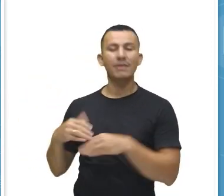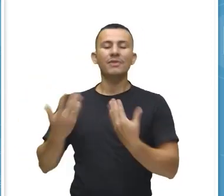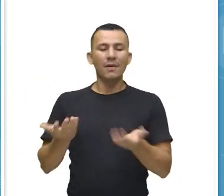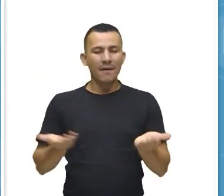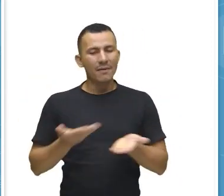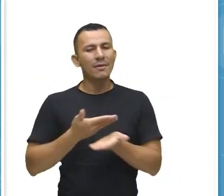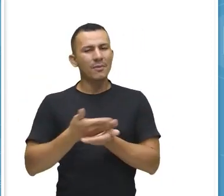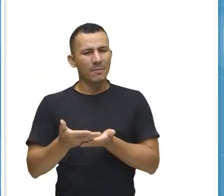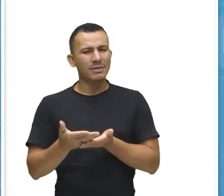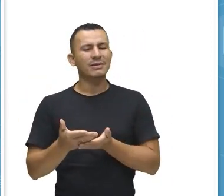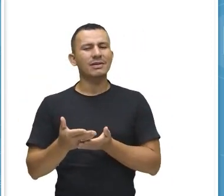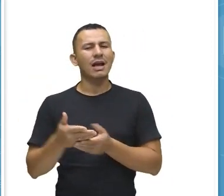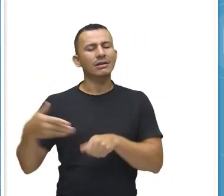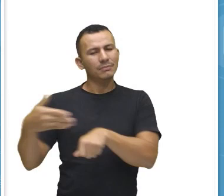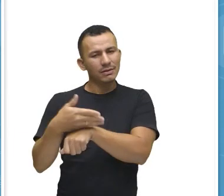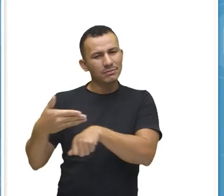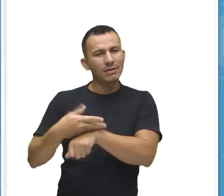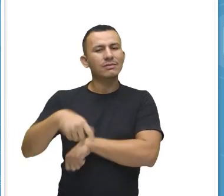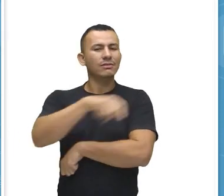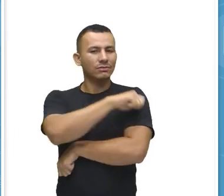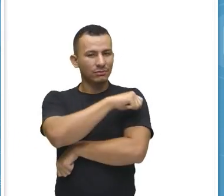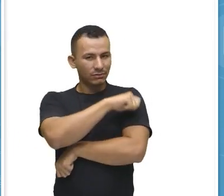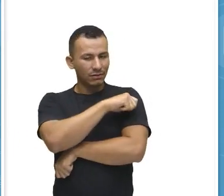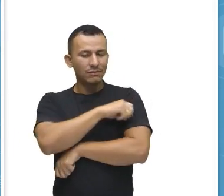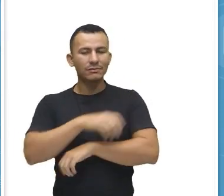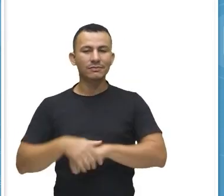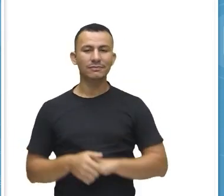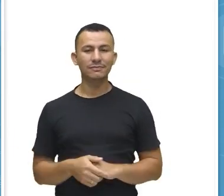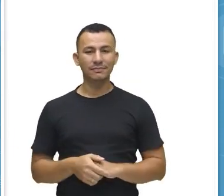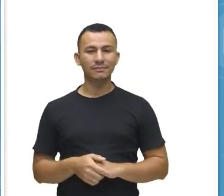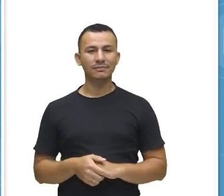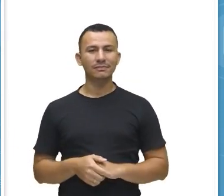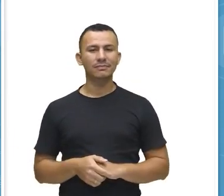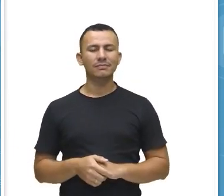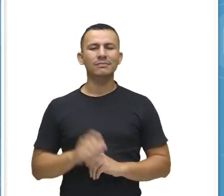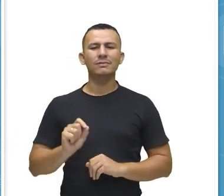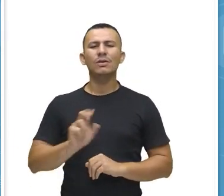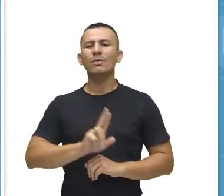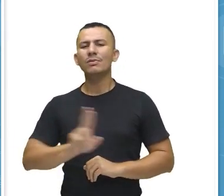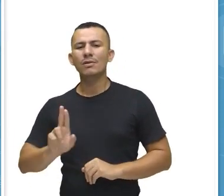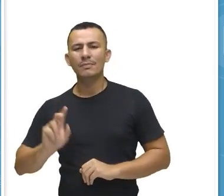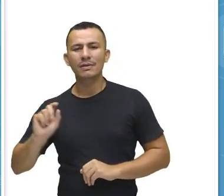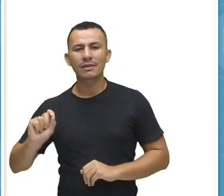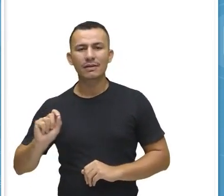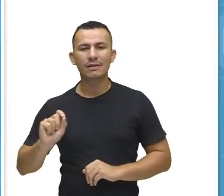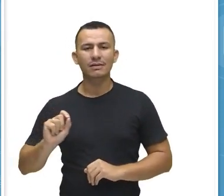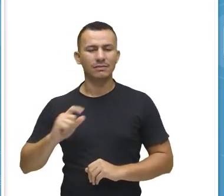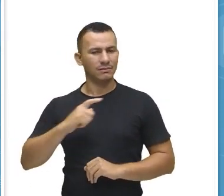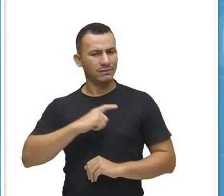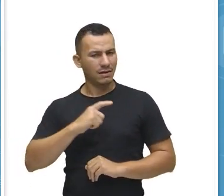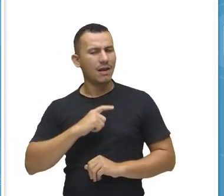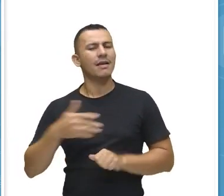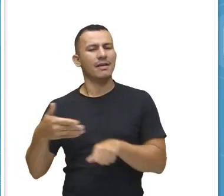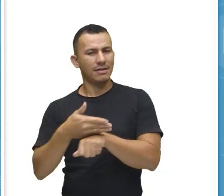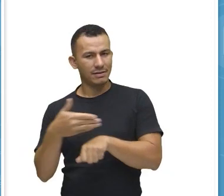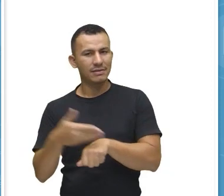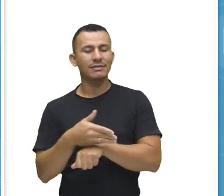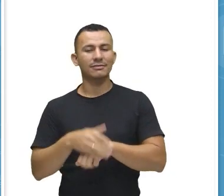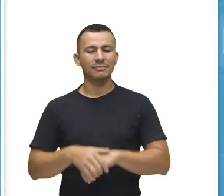começando, olha aqui, começando então com quem que está começando aqui? Ah, já temos aqui a participação